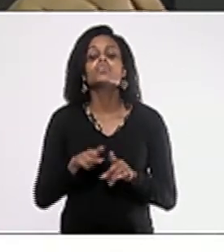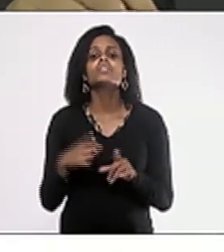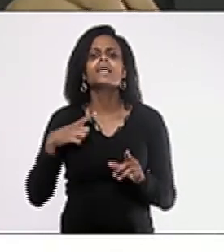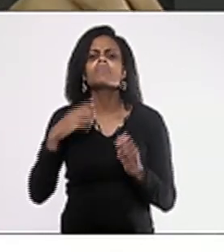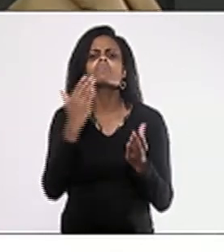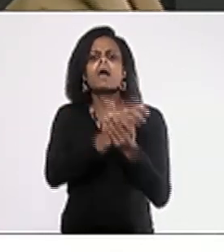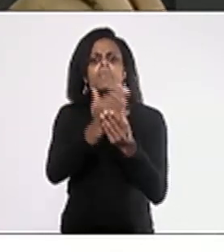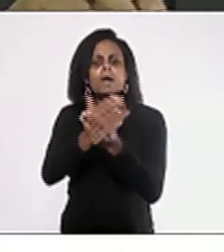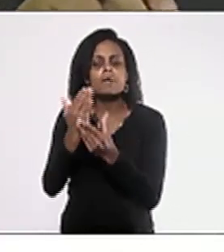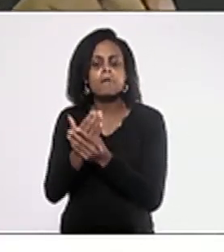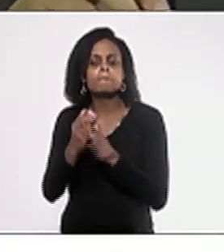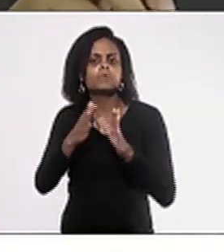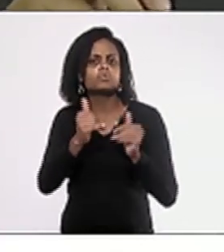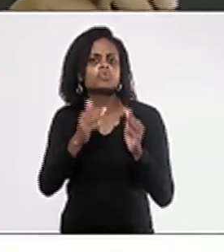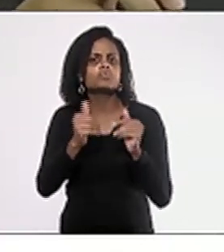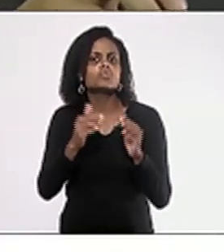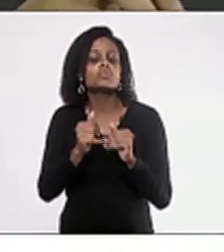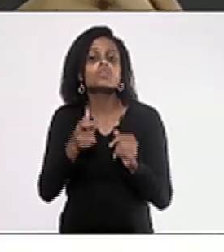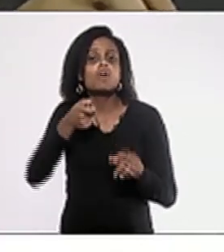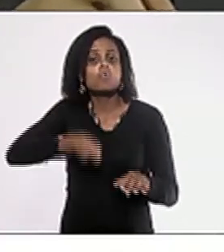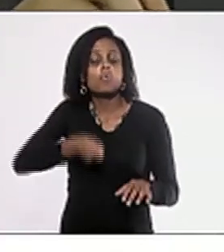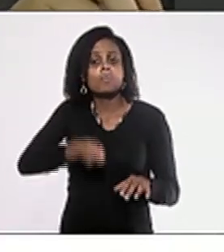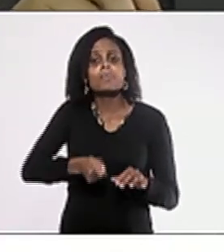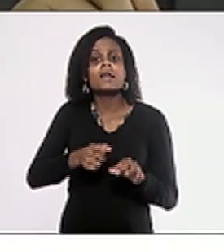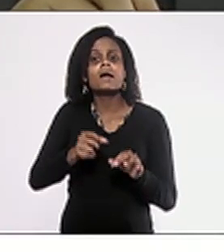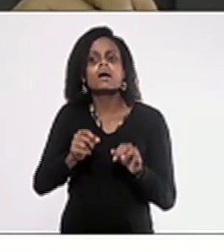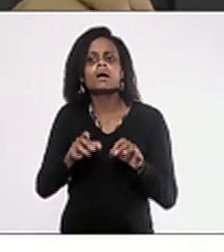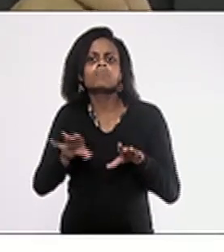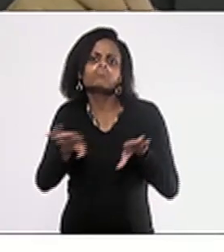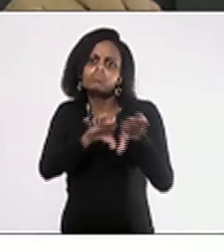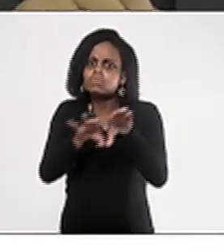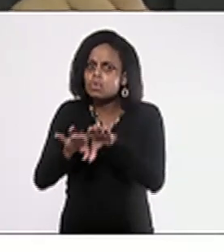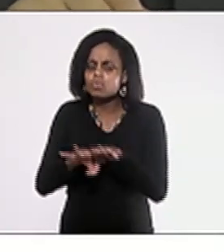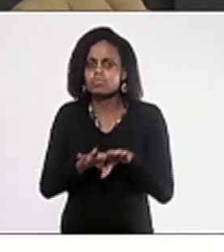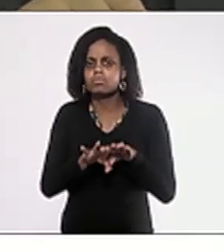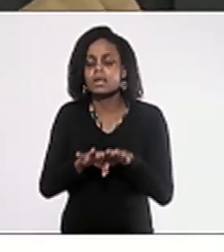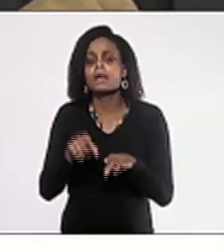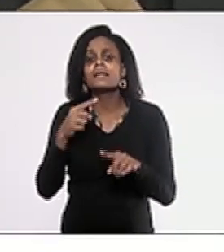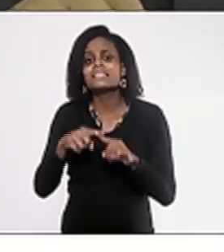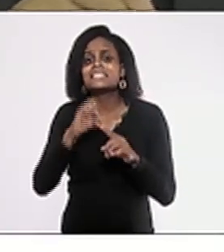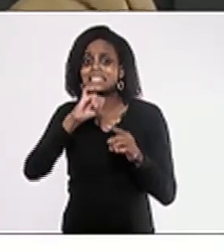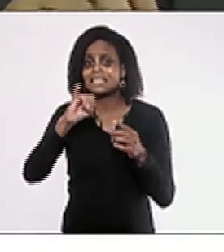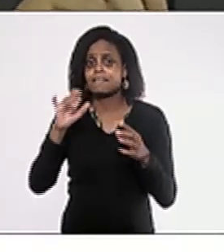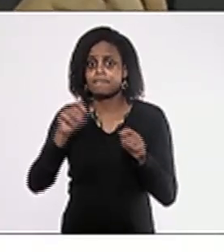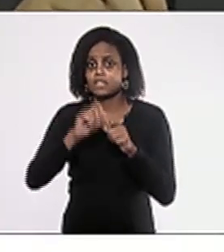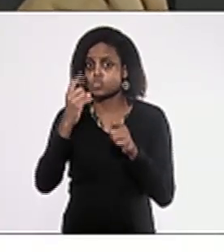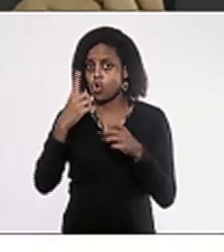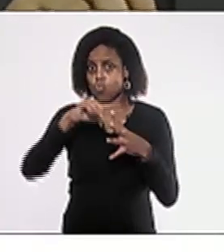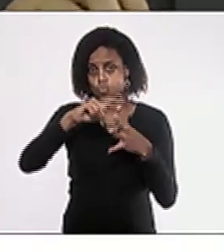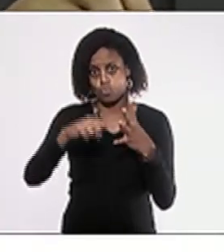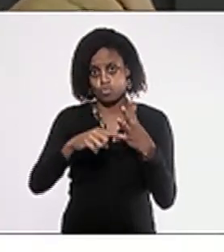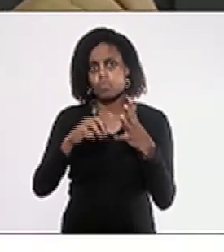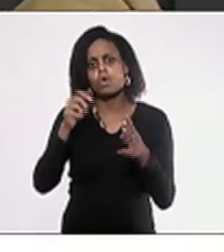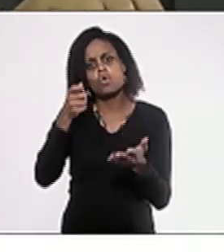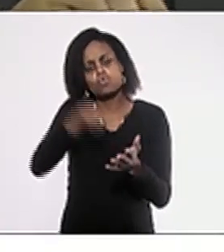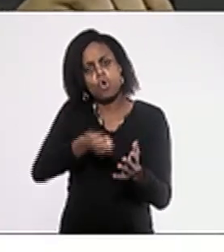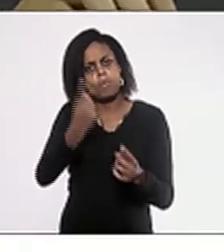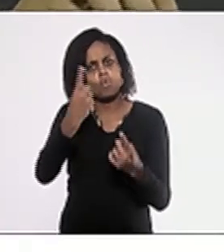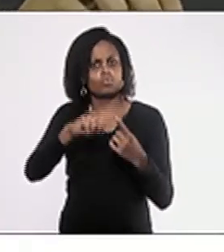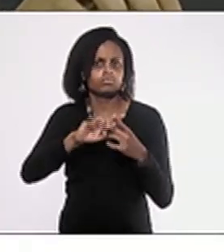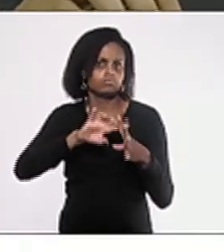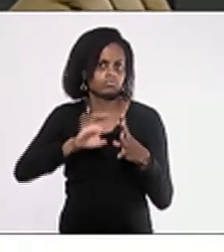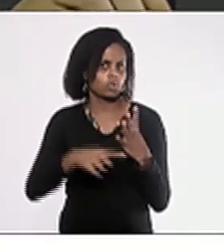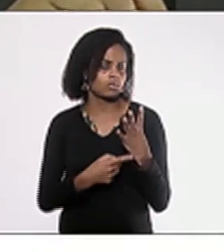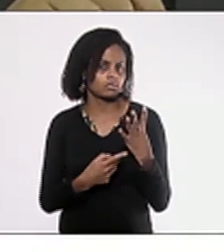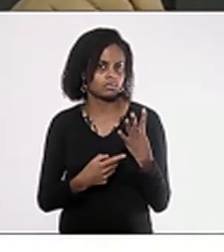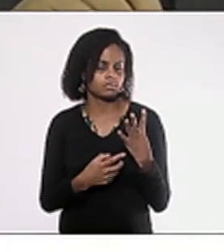seja feita proporcional. E temos muitas decisões aqui no Tribunal de Justiça dizendo que, a partir do momento que a SEDAI só